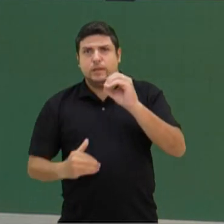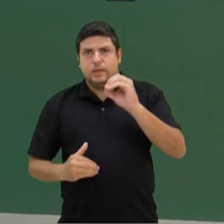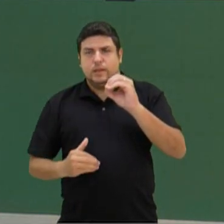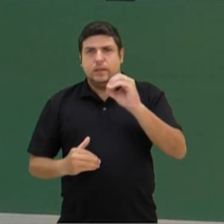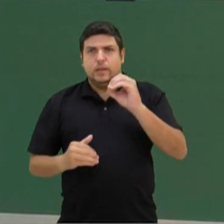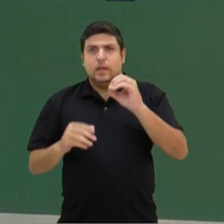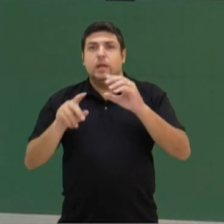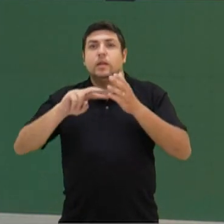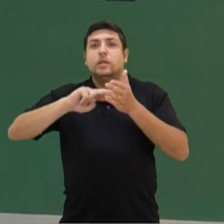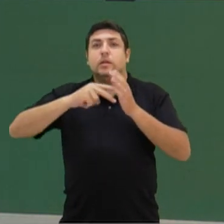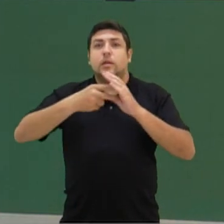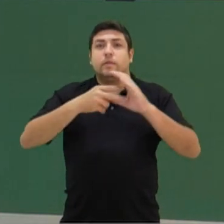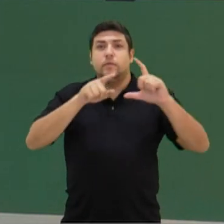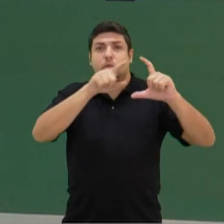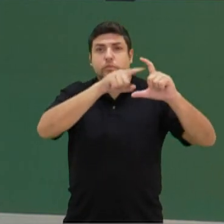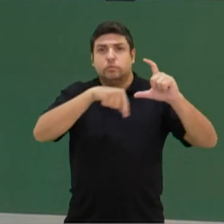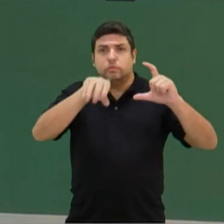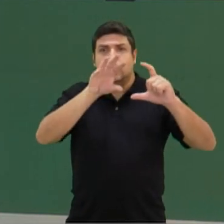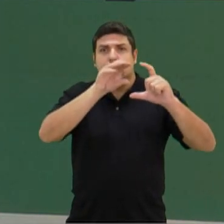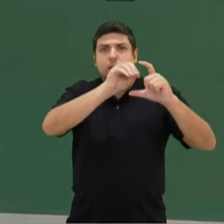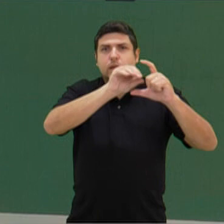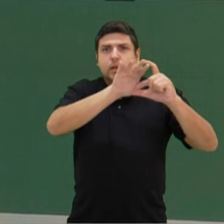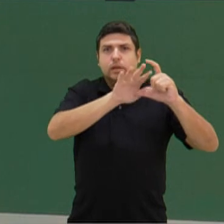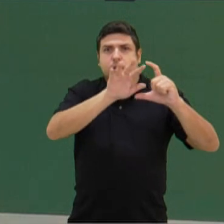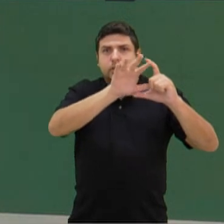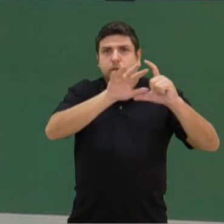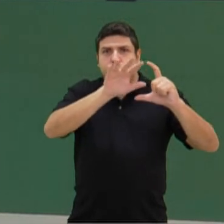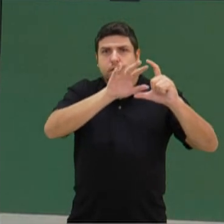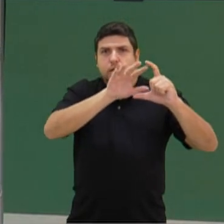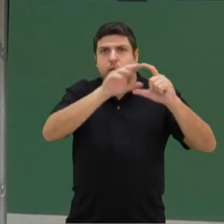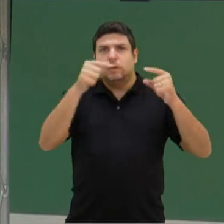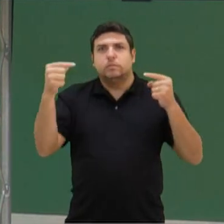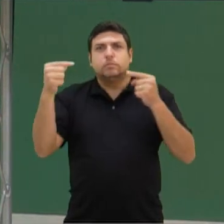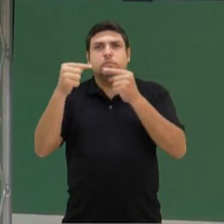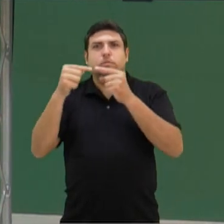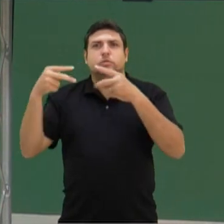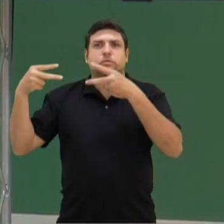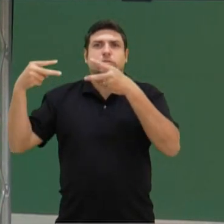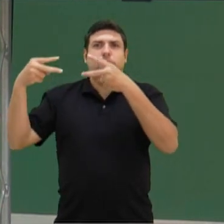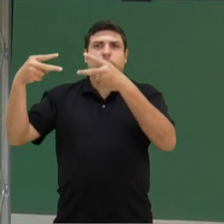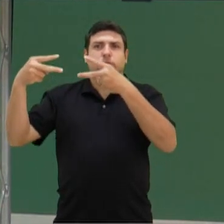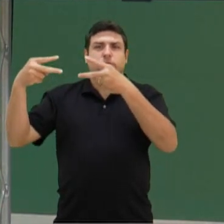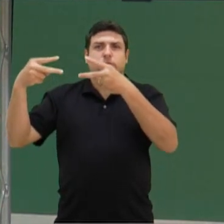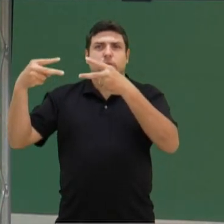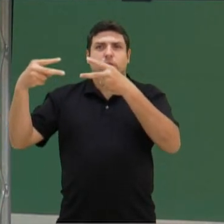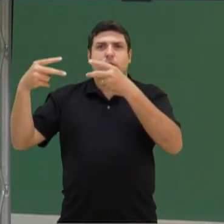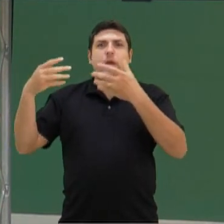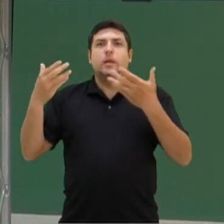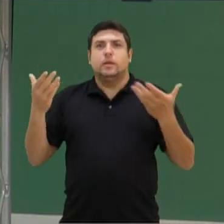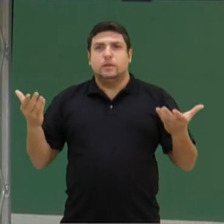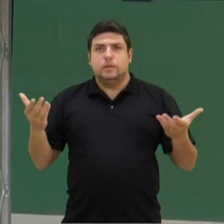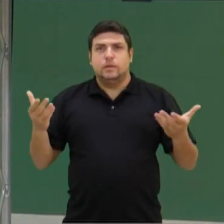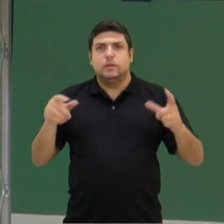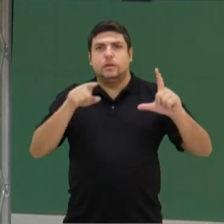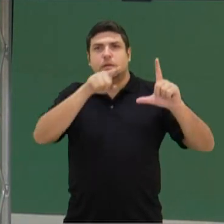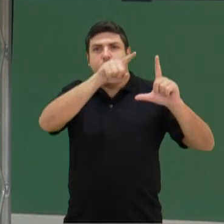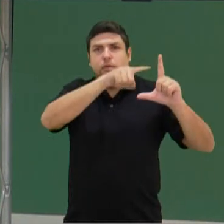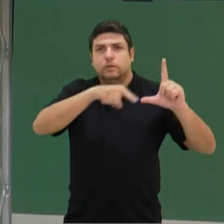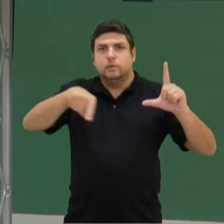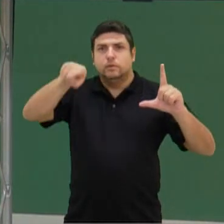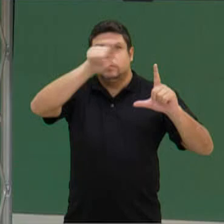da circunferência, todas as inequações aqui dentro satisfazem. Então, uma representação geométrica de resolução seria